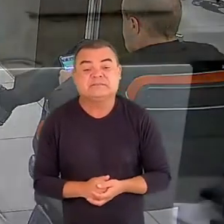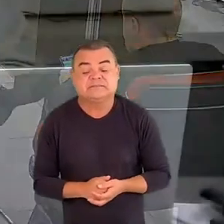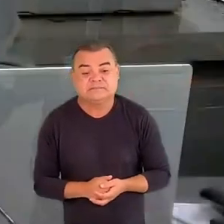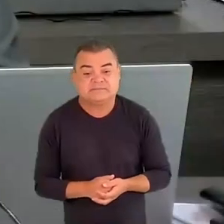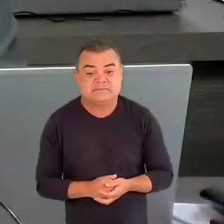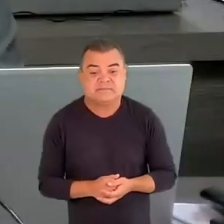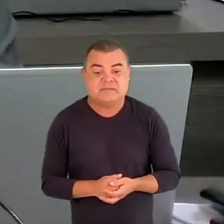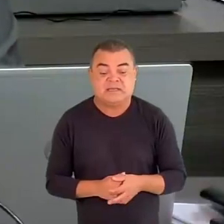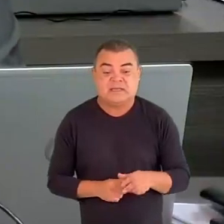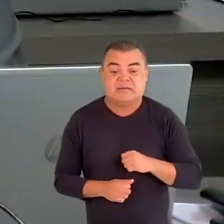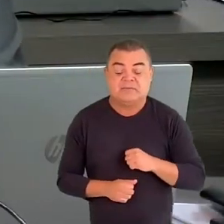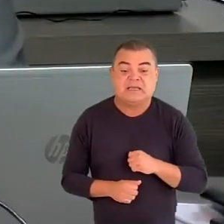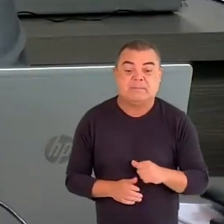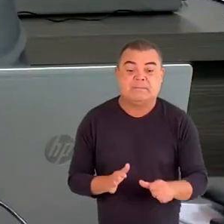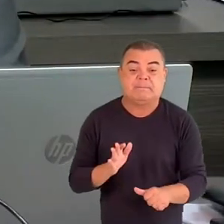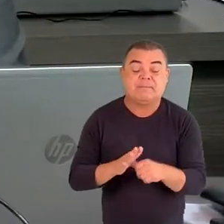Minha primeira fala do dia